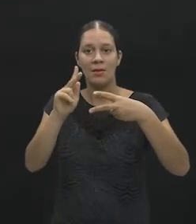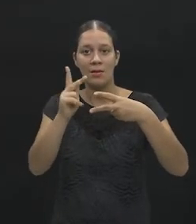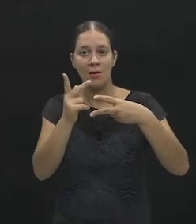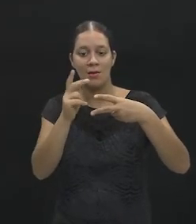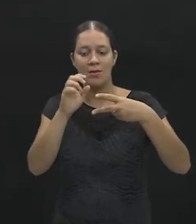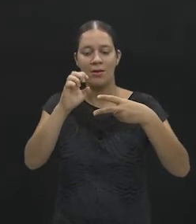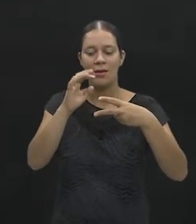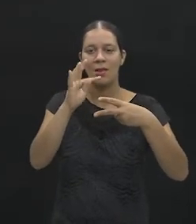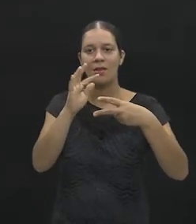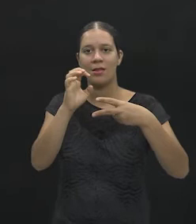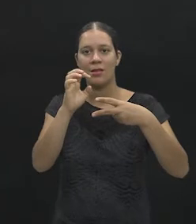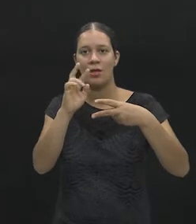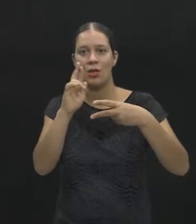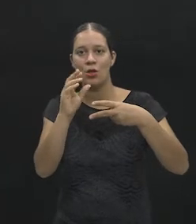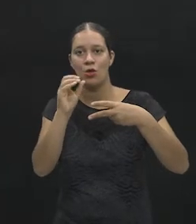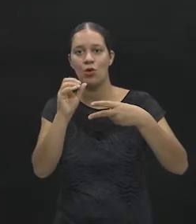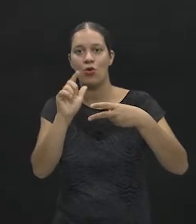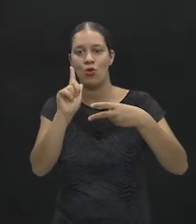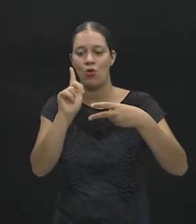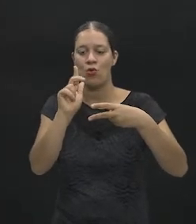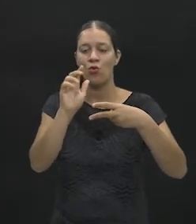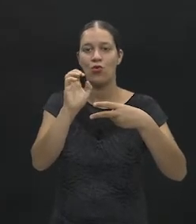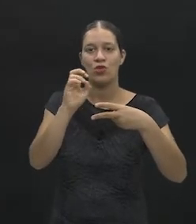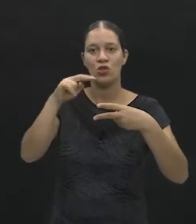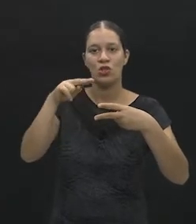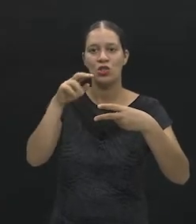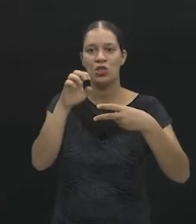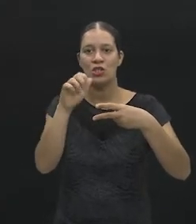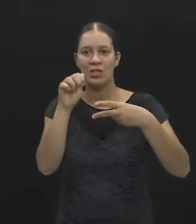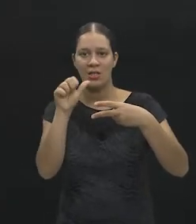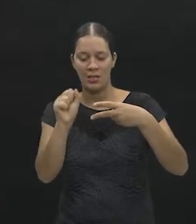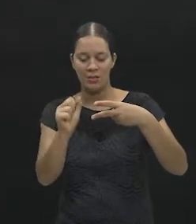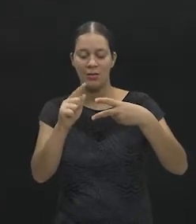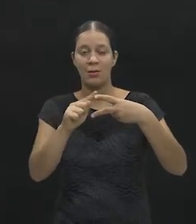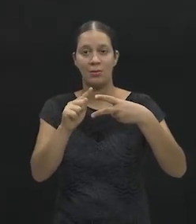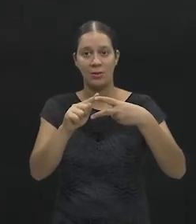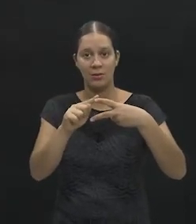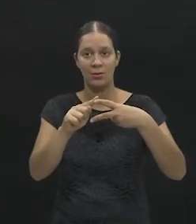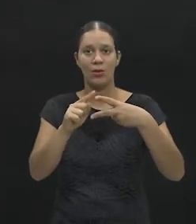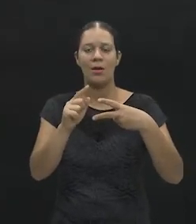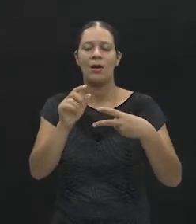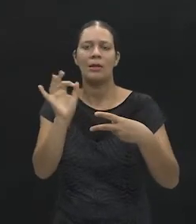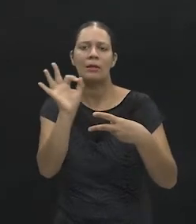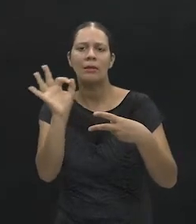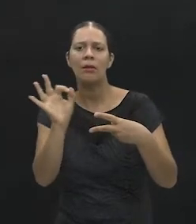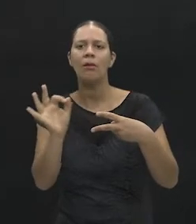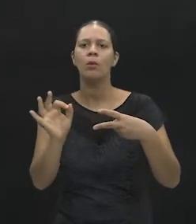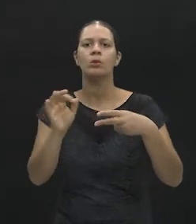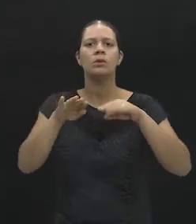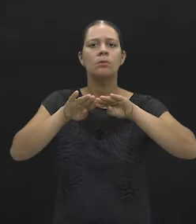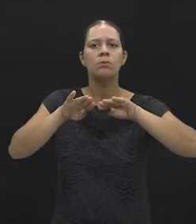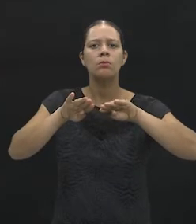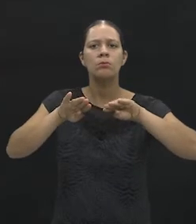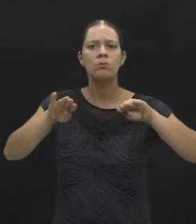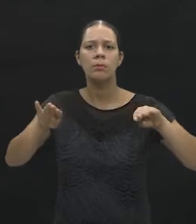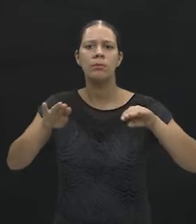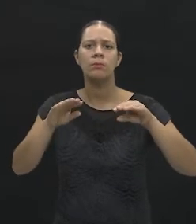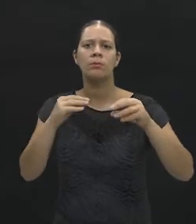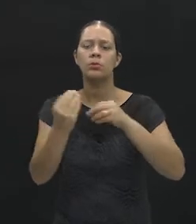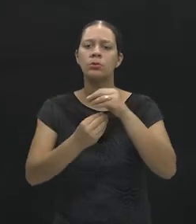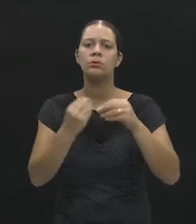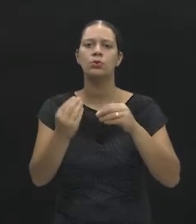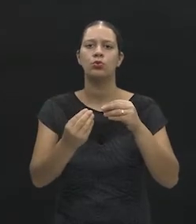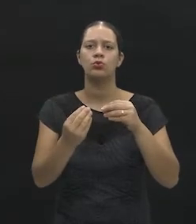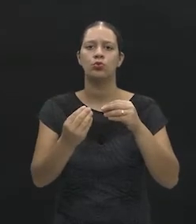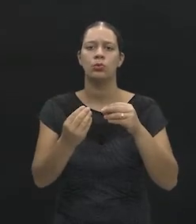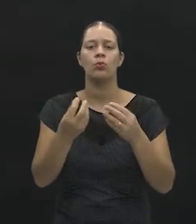imiscíveis. Patrick, que termo é esse? De onde tu tirou isso? Imiscível significa que não se misturam.